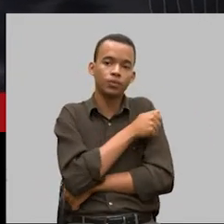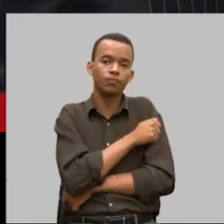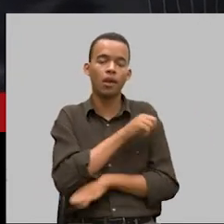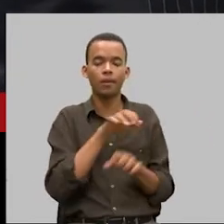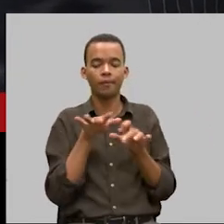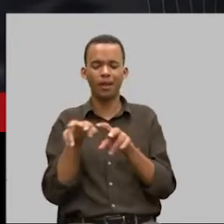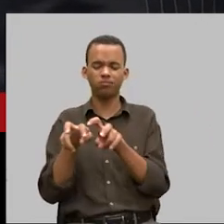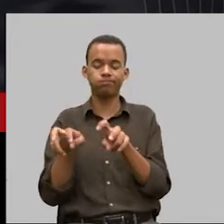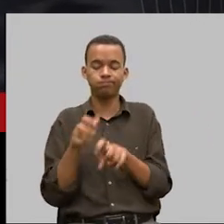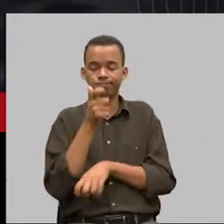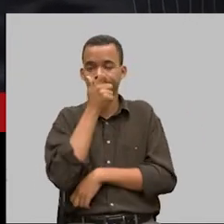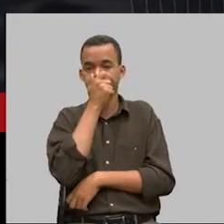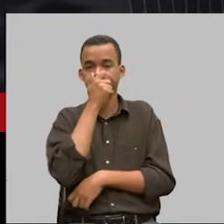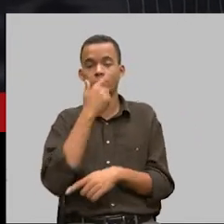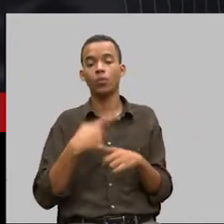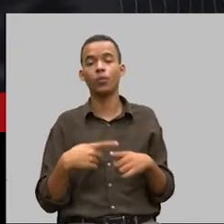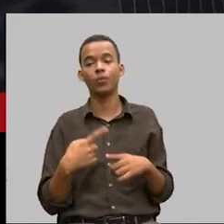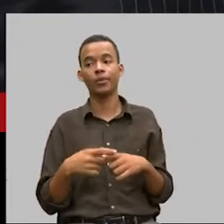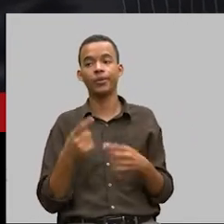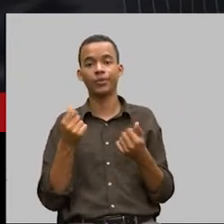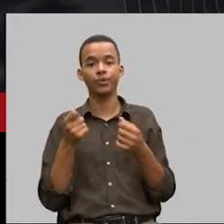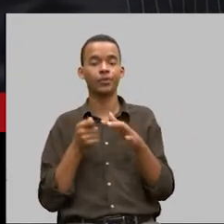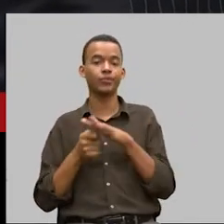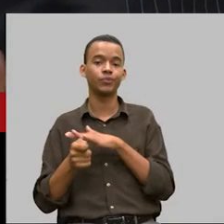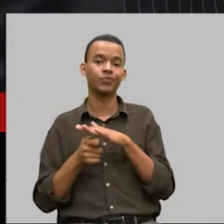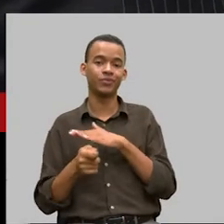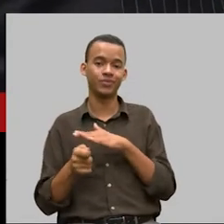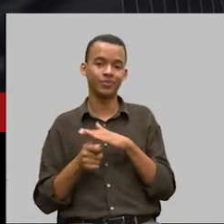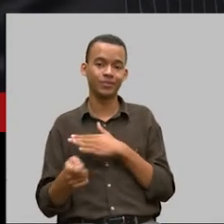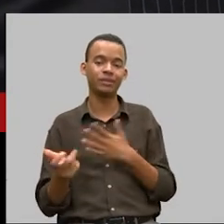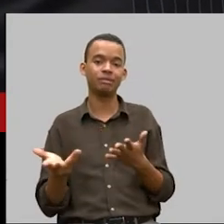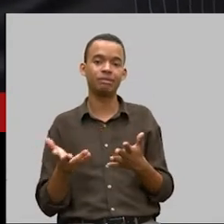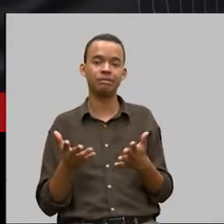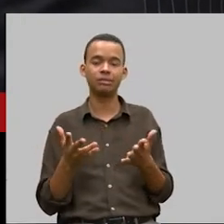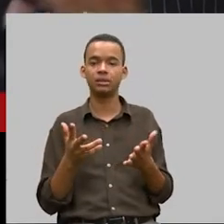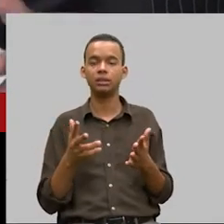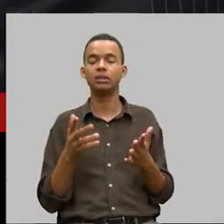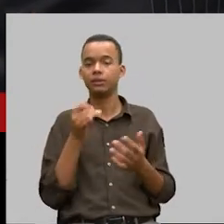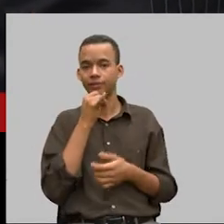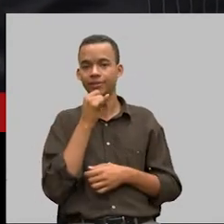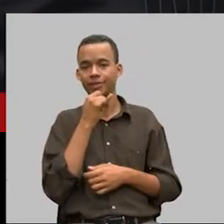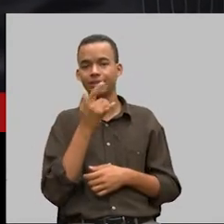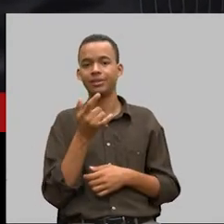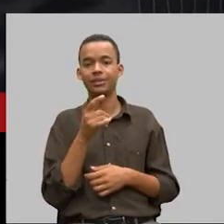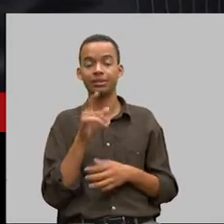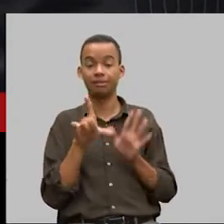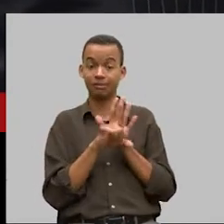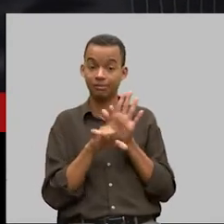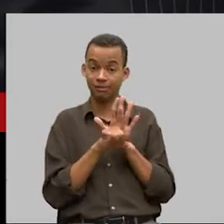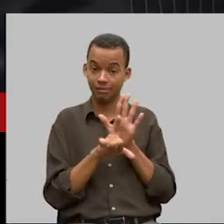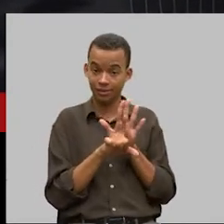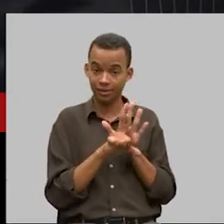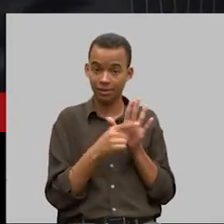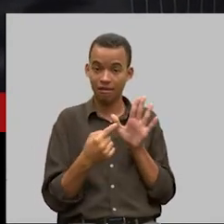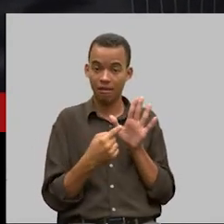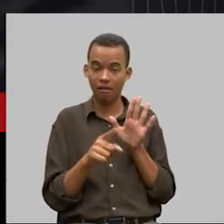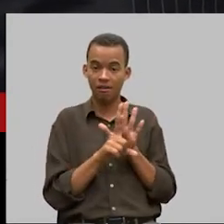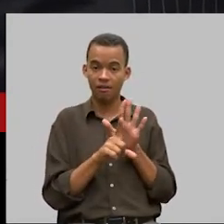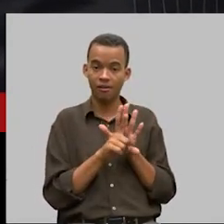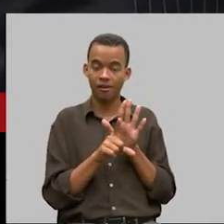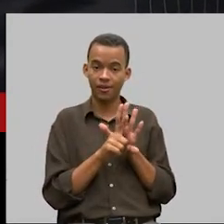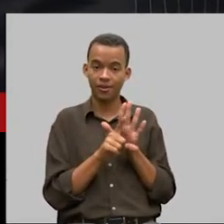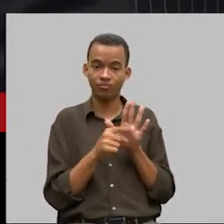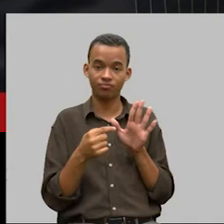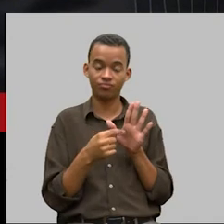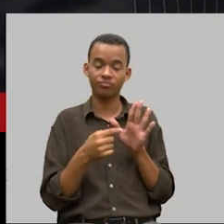recursos Eles não estão a tal lei que a gente fala dela o tempo todo ela não